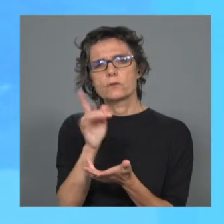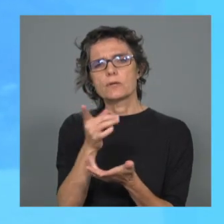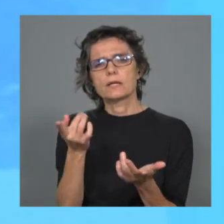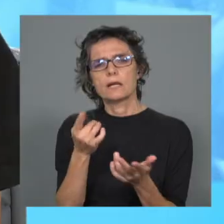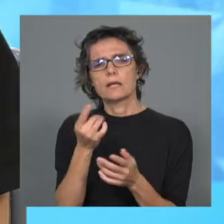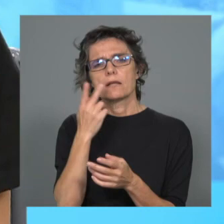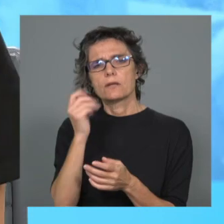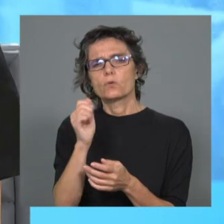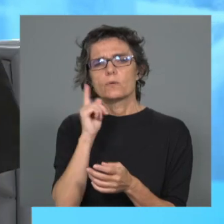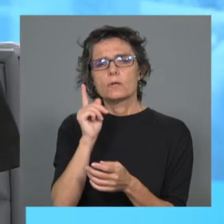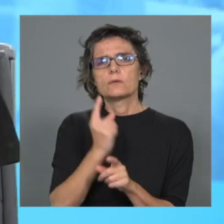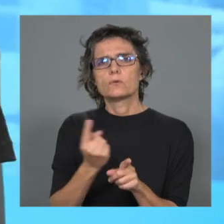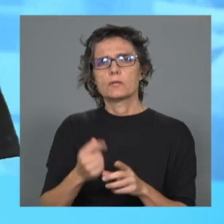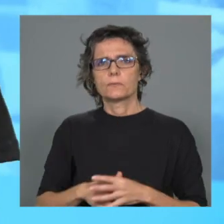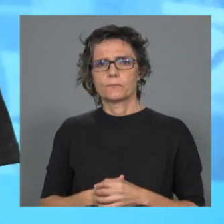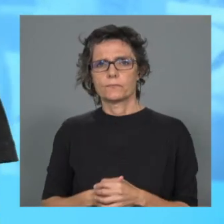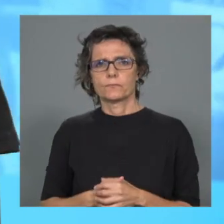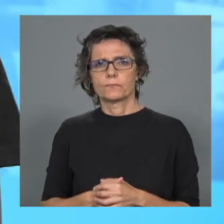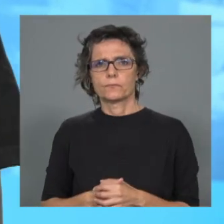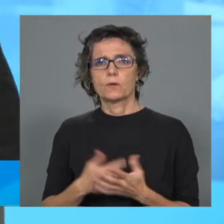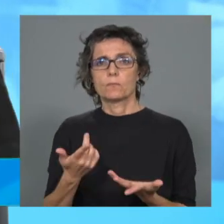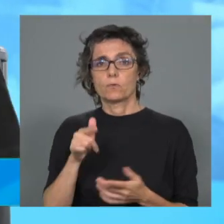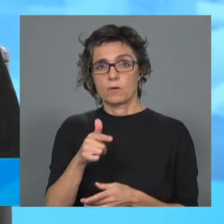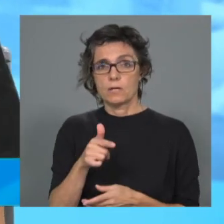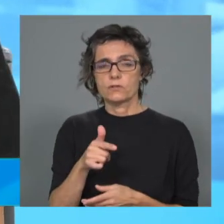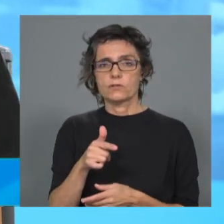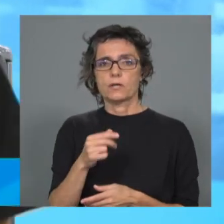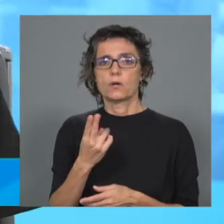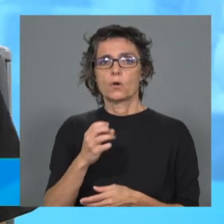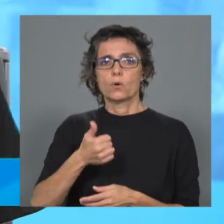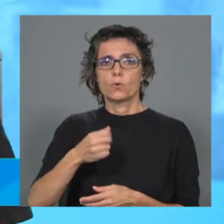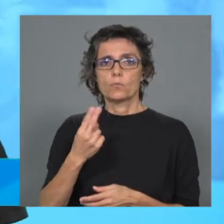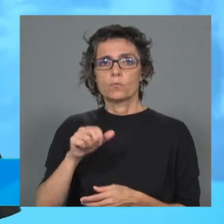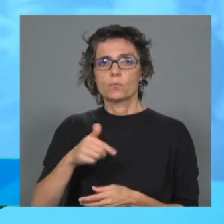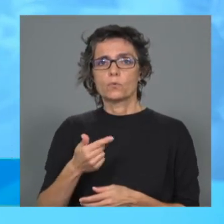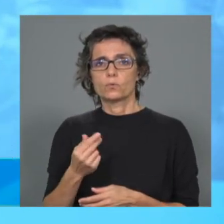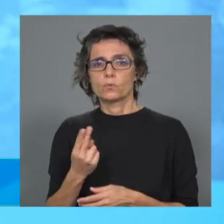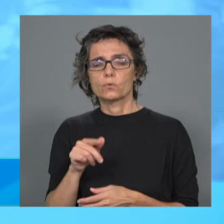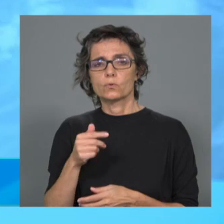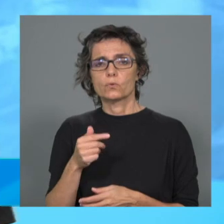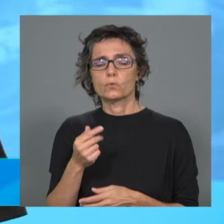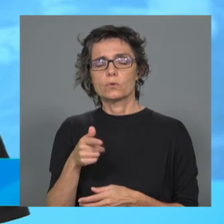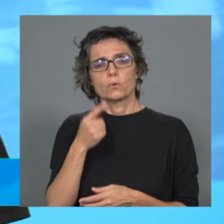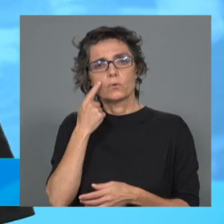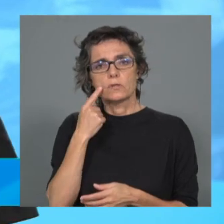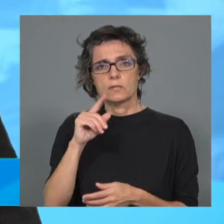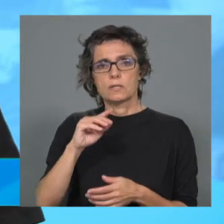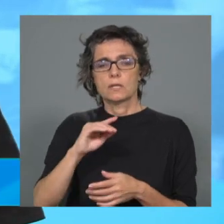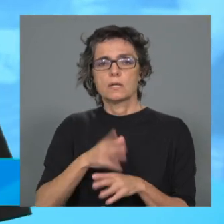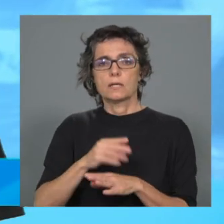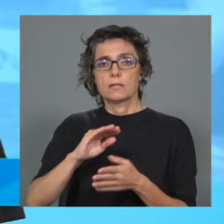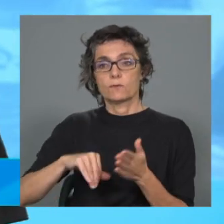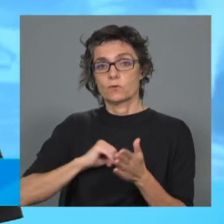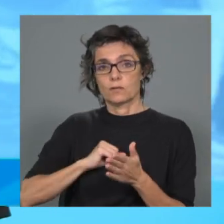vida? Então, a Academia, eu tive conhecimento através de um colega que também tinha participado e que me fez chegar na altura em que estavam